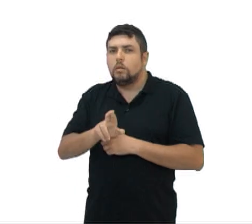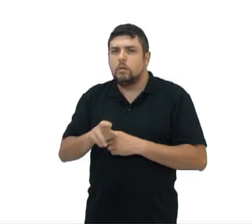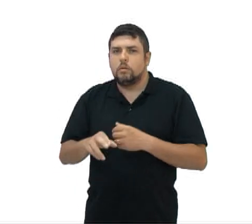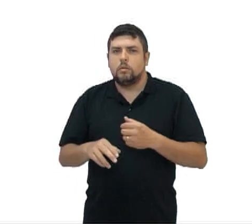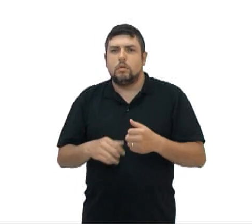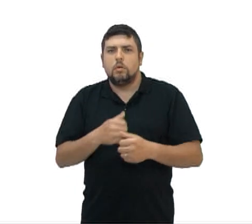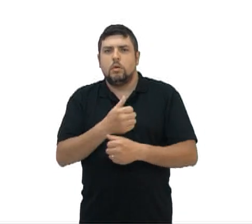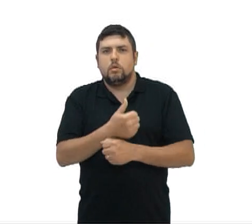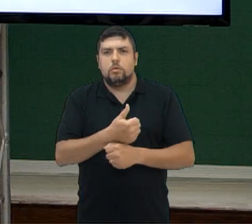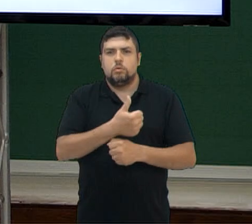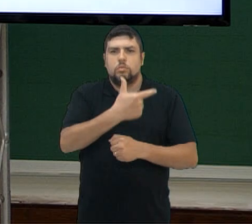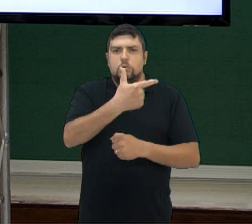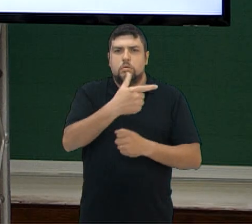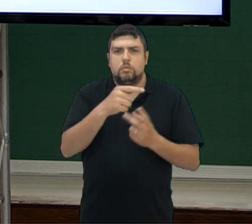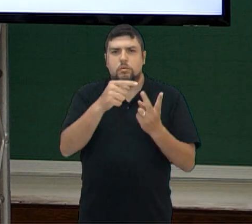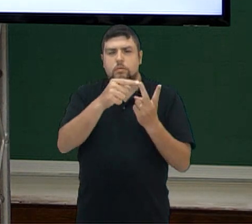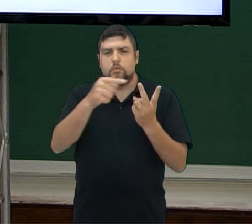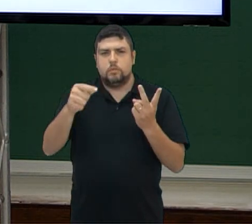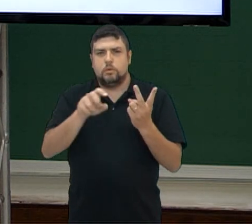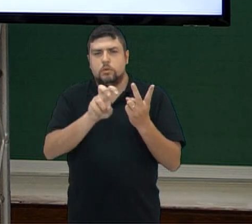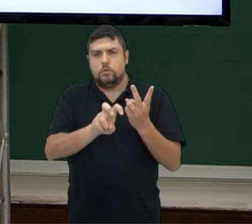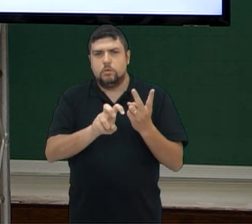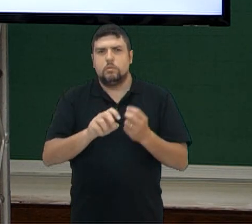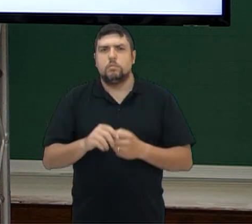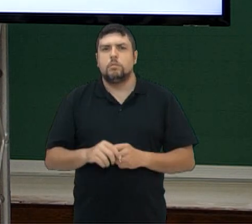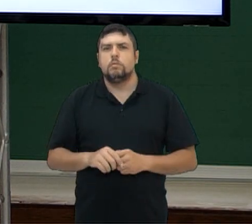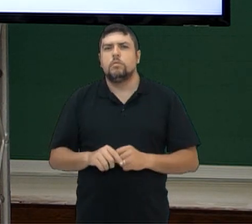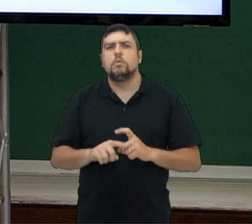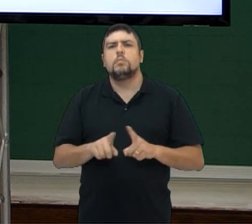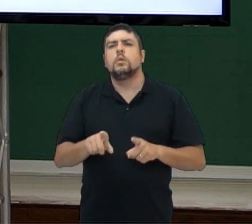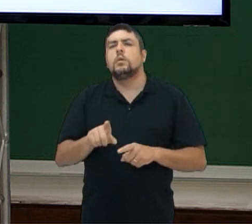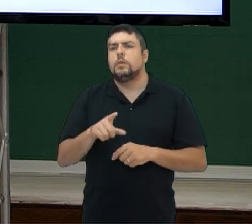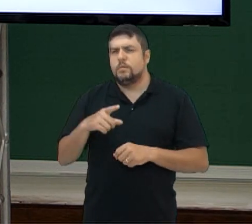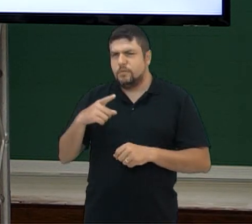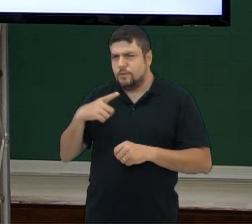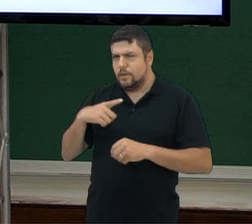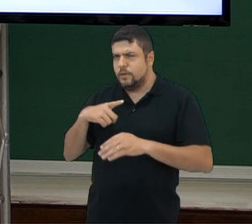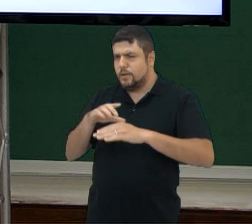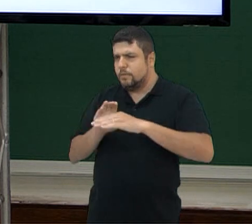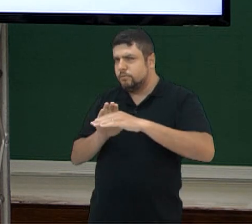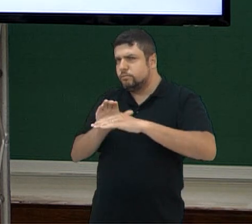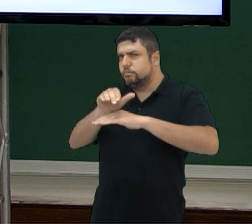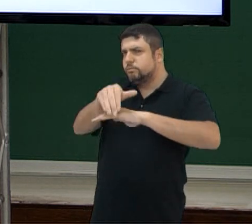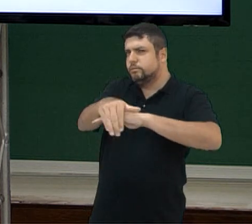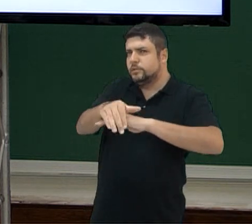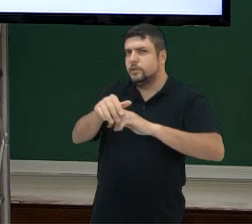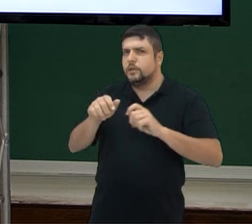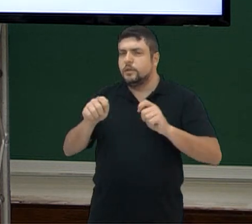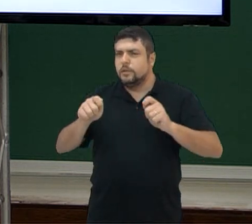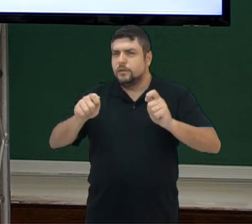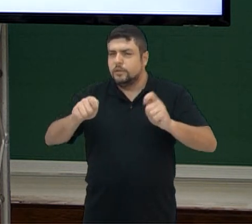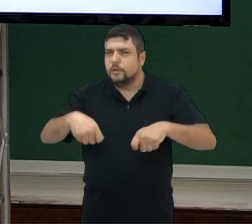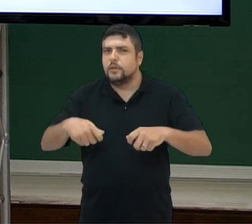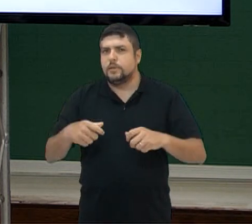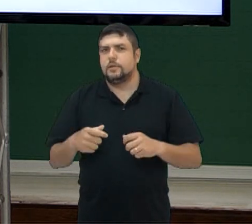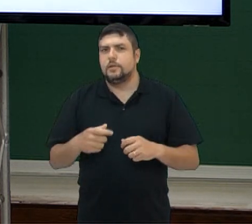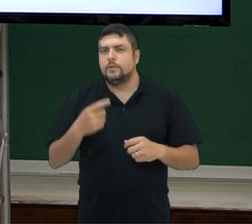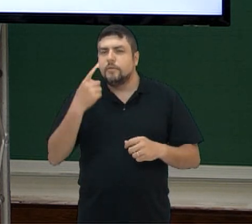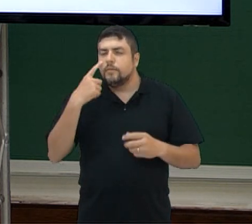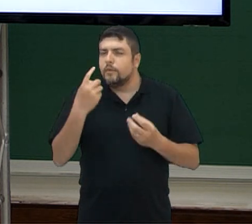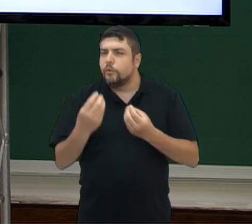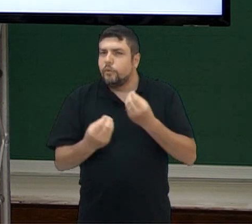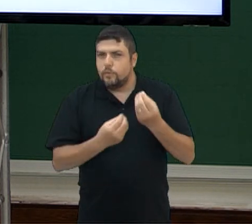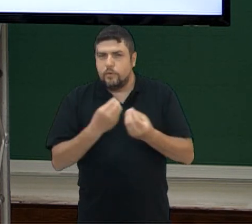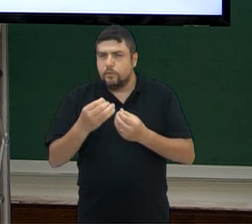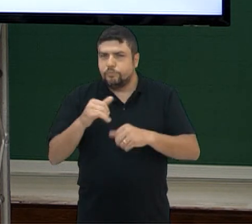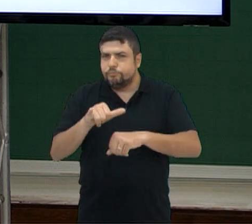5. Acertaram? Mas quem que fez um atalho? Vamos ver se alguém fez direto essa resposta aqui. Porque